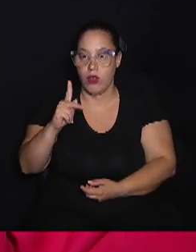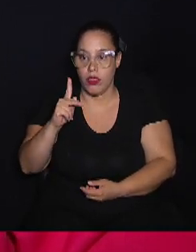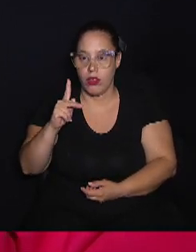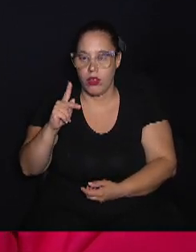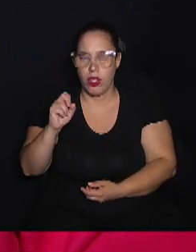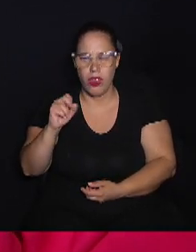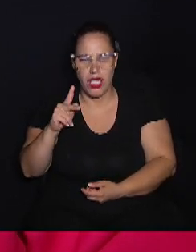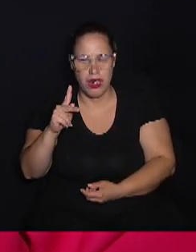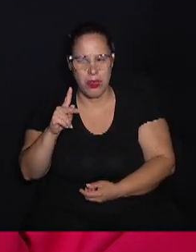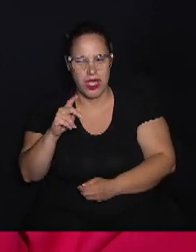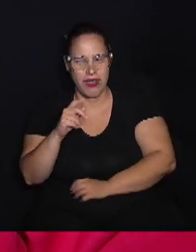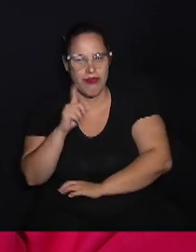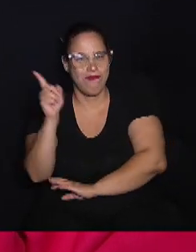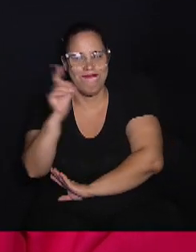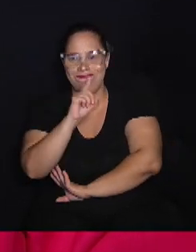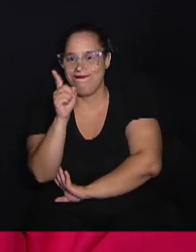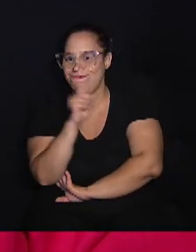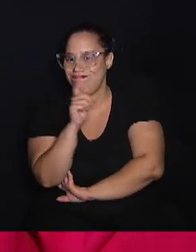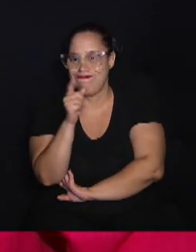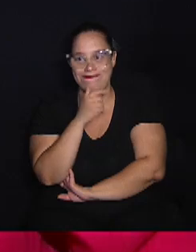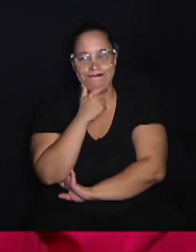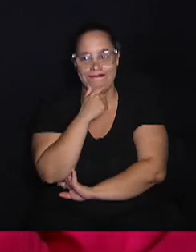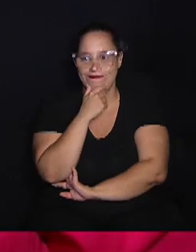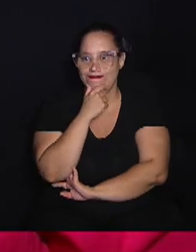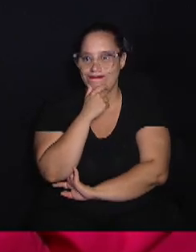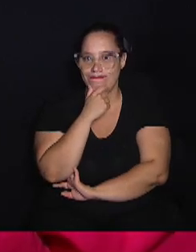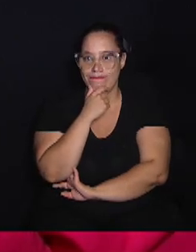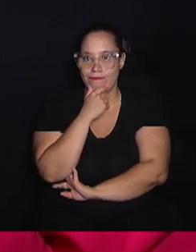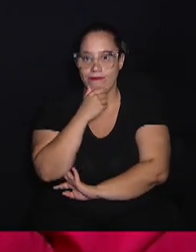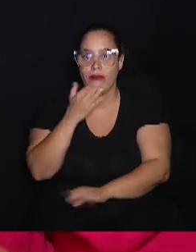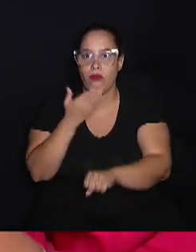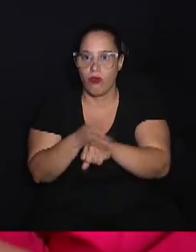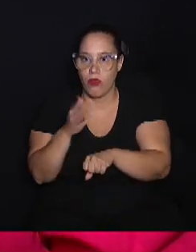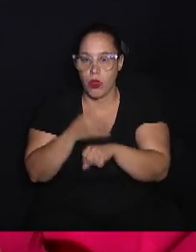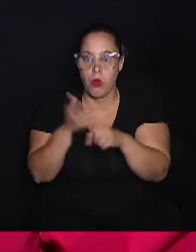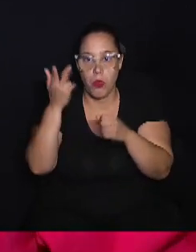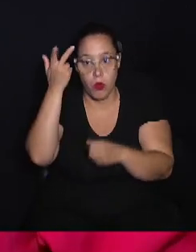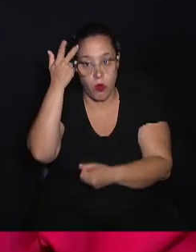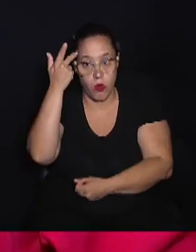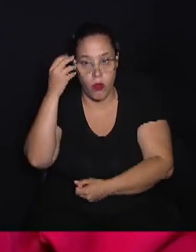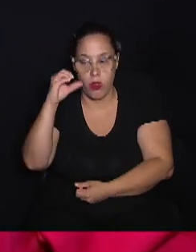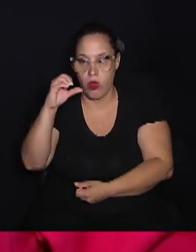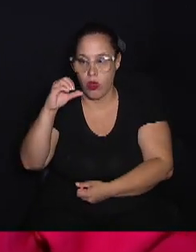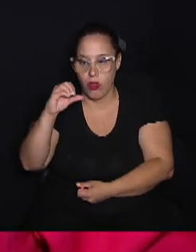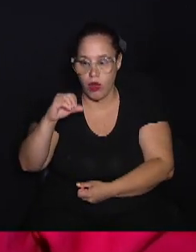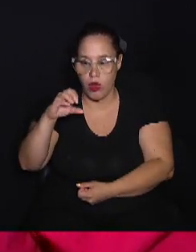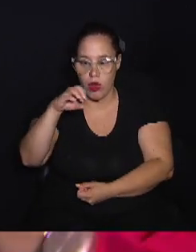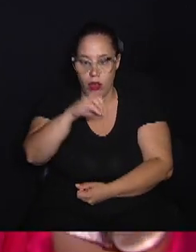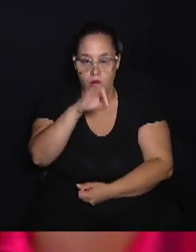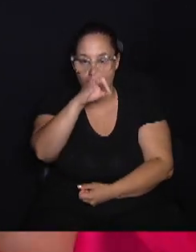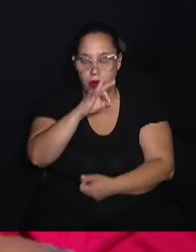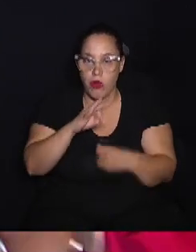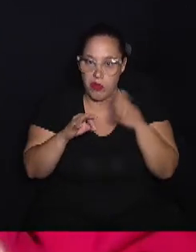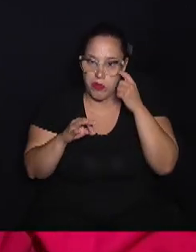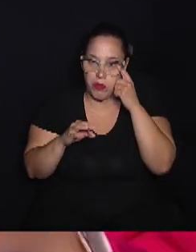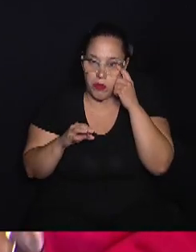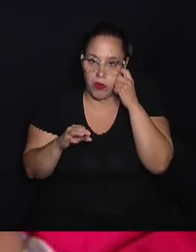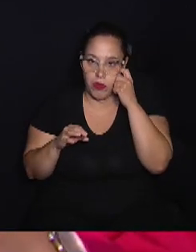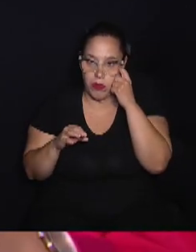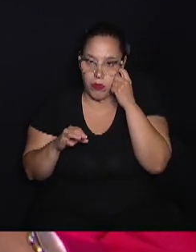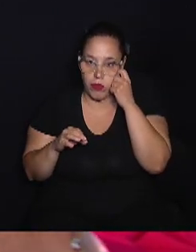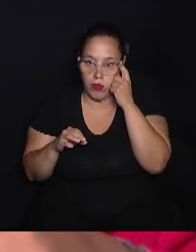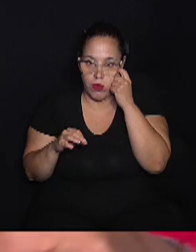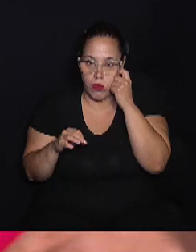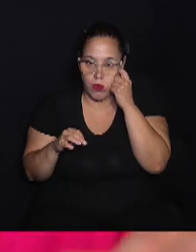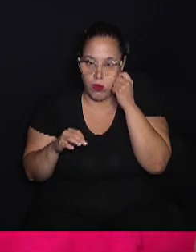OK mesmo não não tá eu sei que é uma prática muito comum de 90% das pessoas né a gente já vem lá daquela